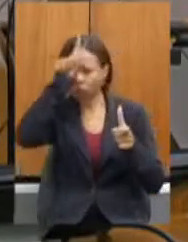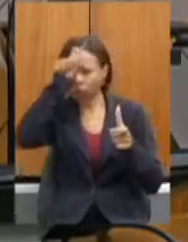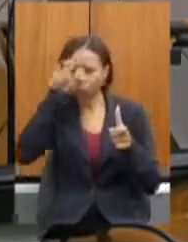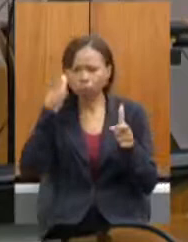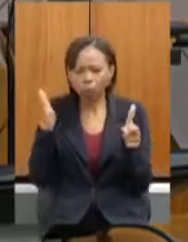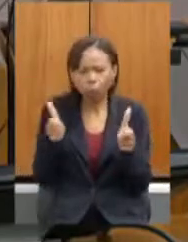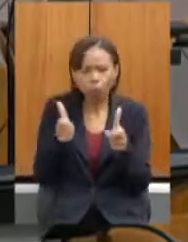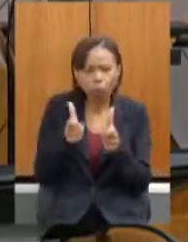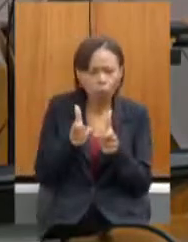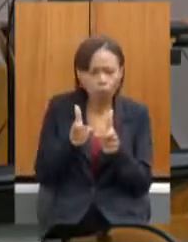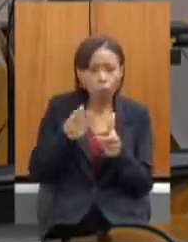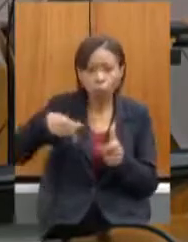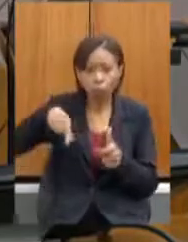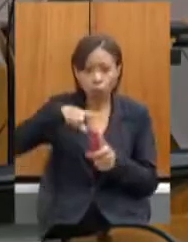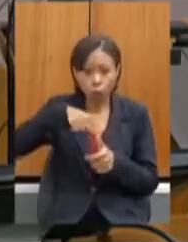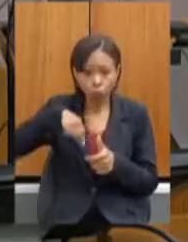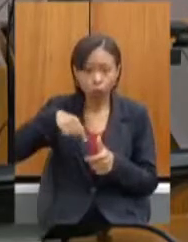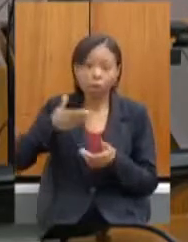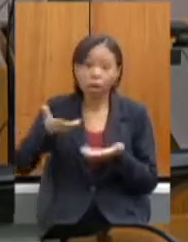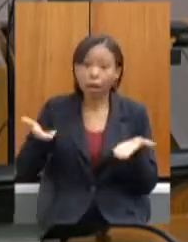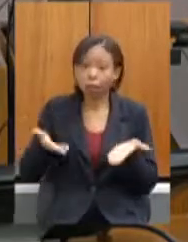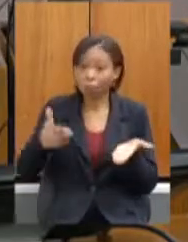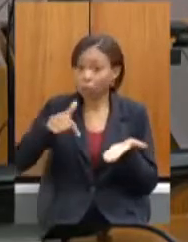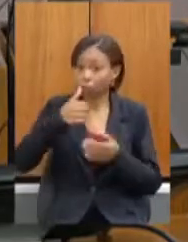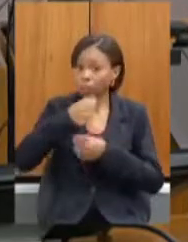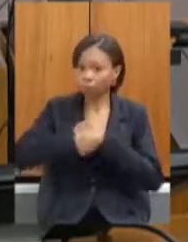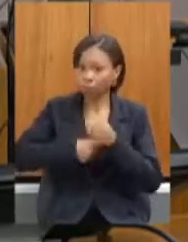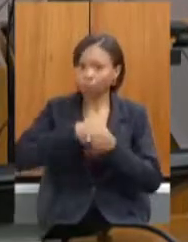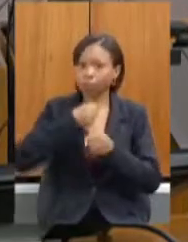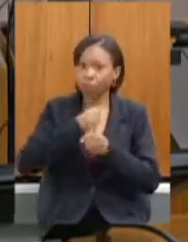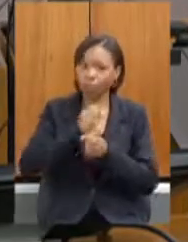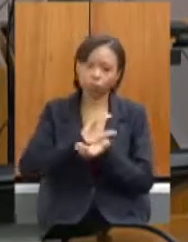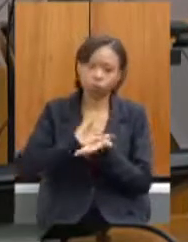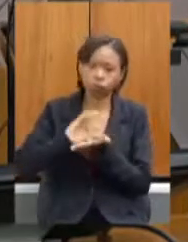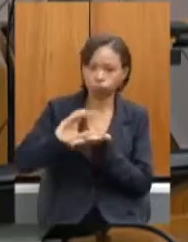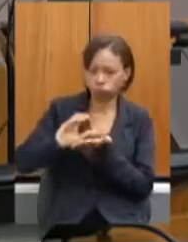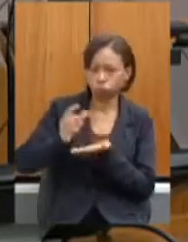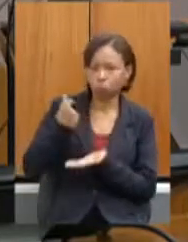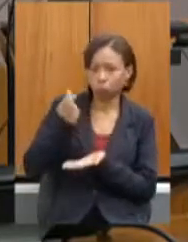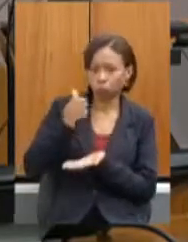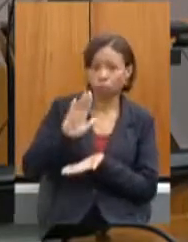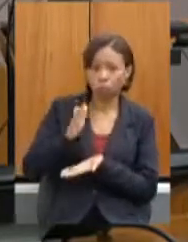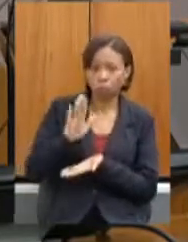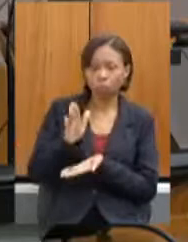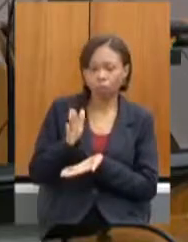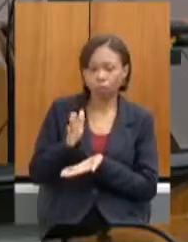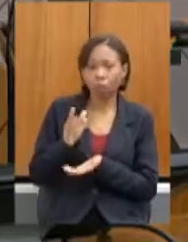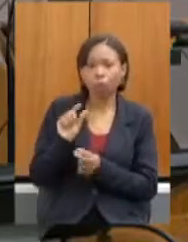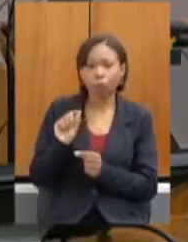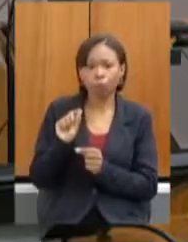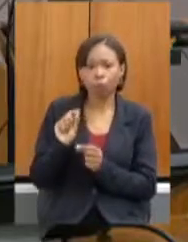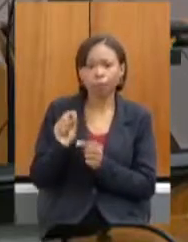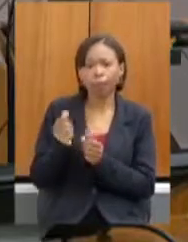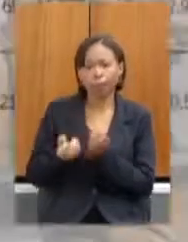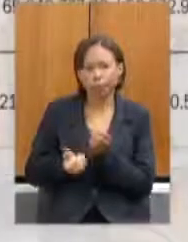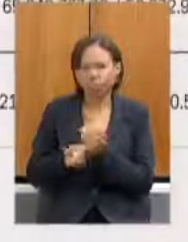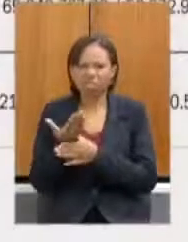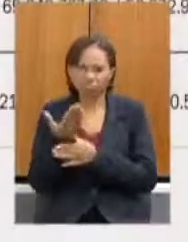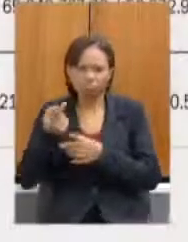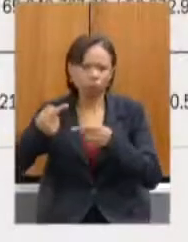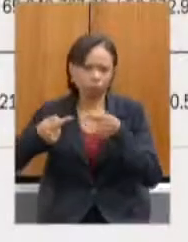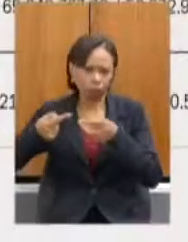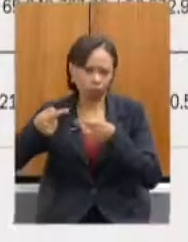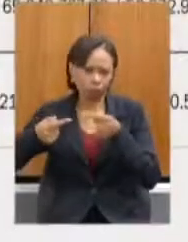essa implantação esse ano já fizemos algum aporte financeiro Na verdade só a criação da política né